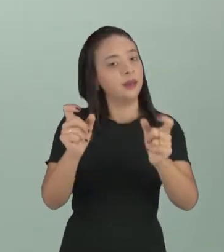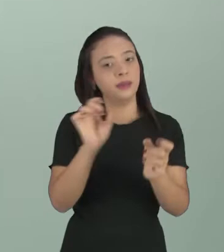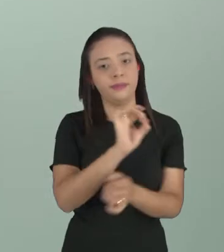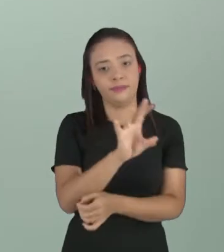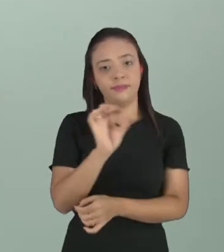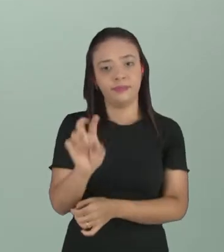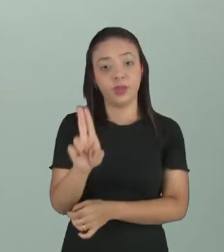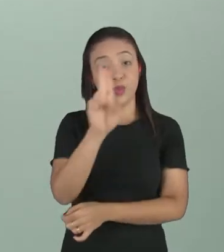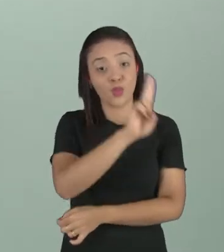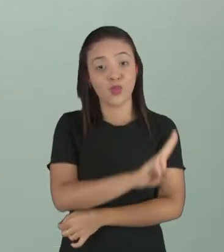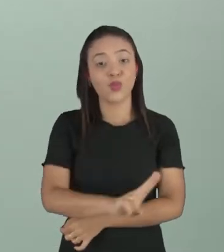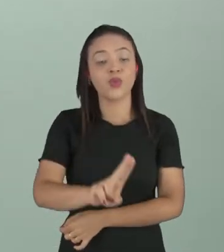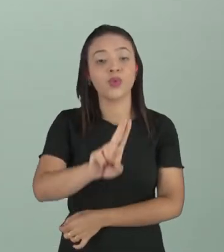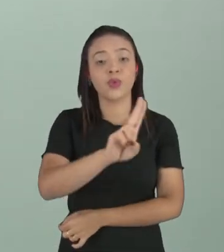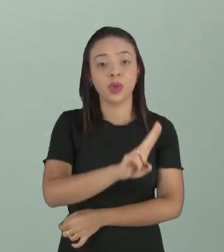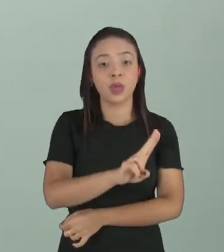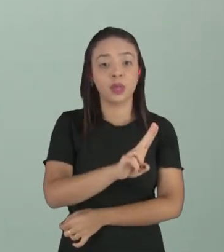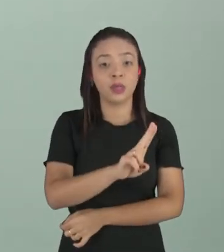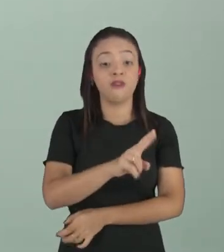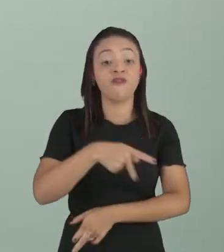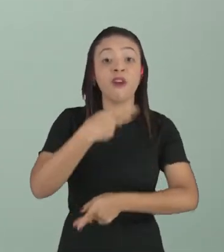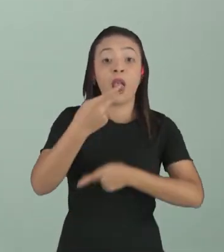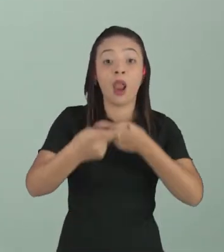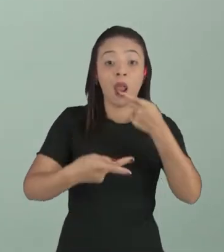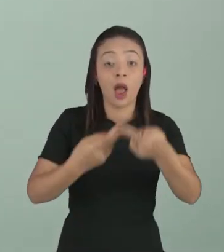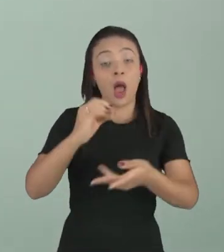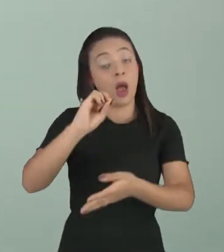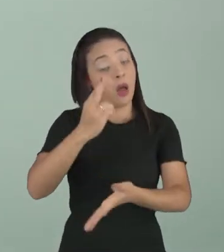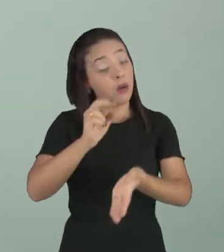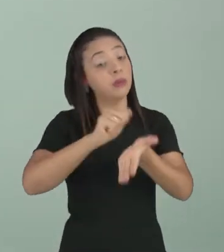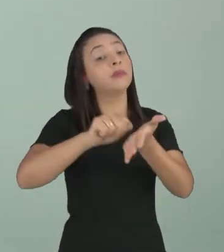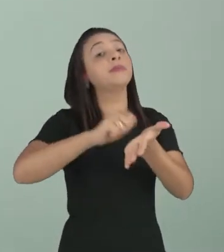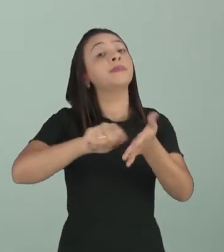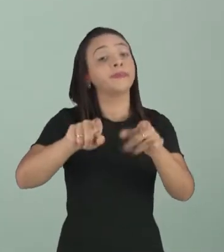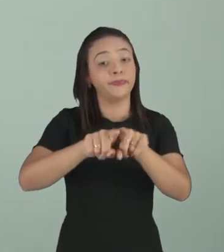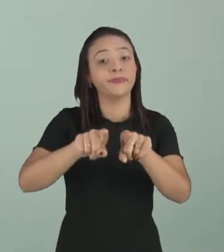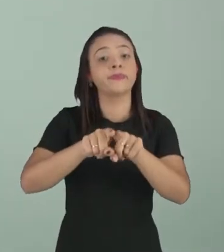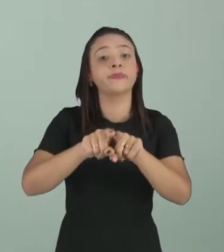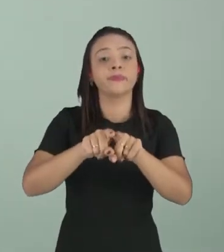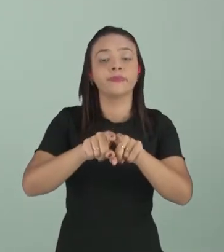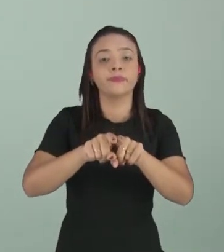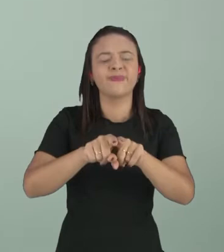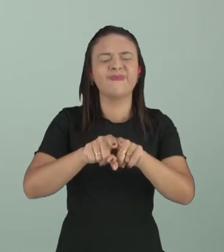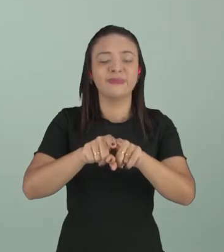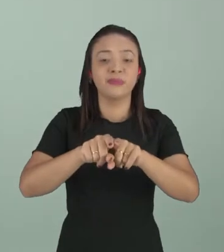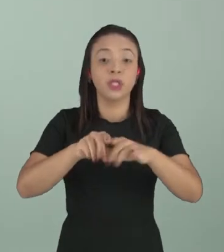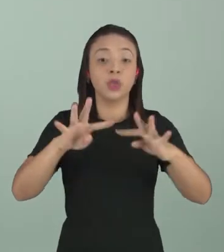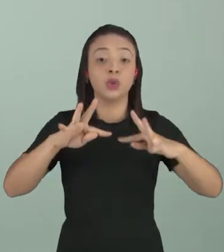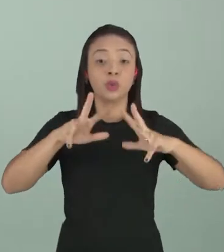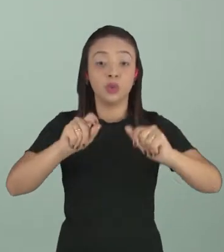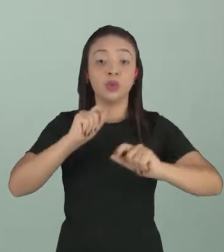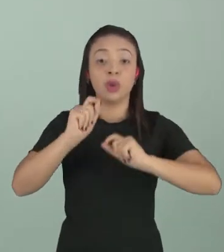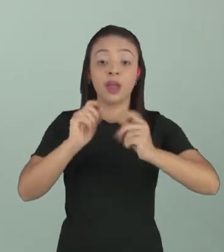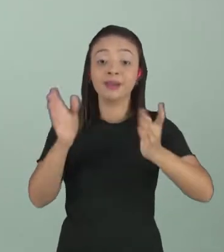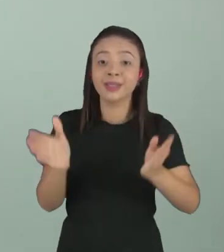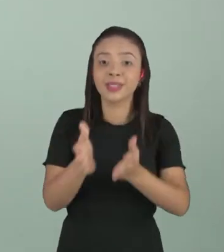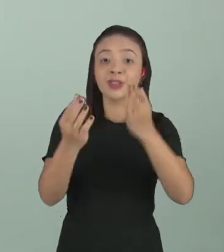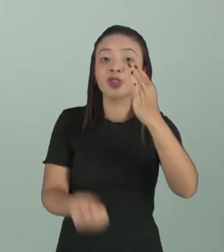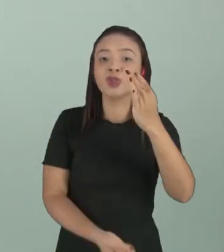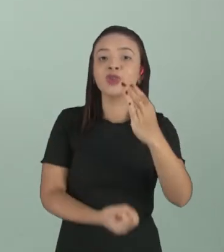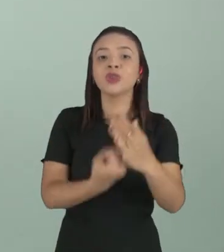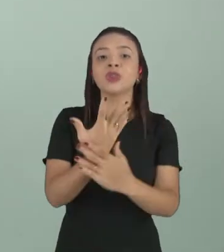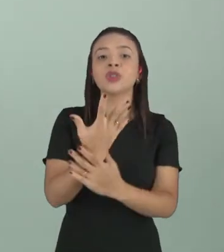adquirem sendo usadas no discurso oral ou escrito. E tudo isso ajuda a compor o quê?